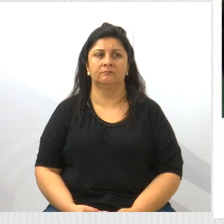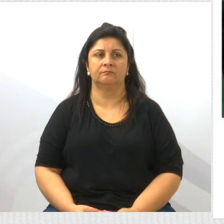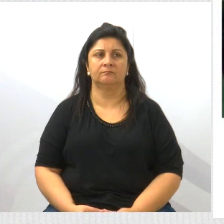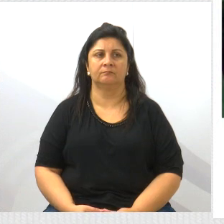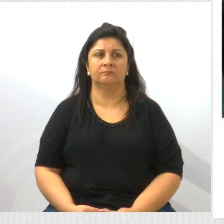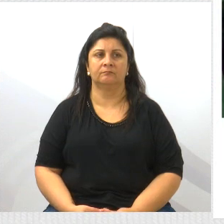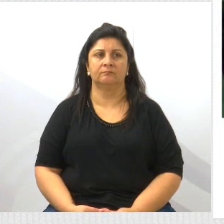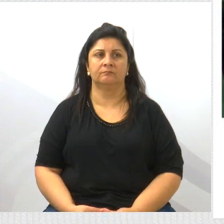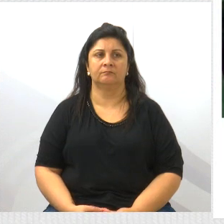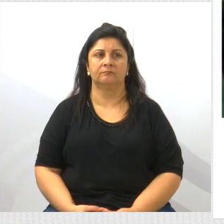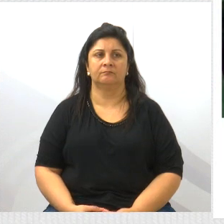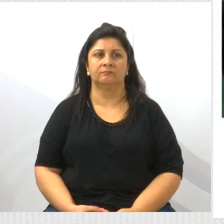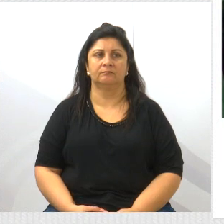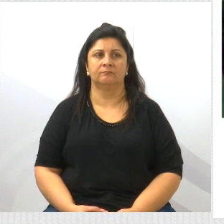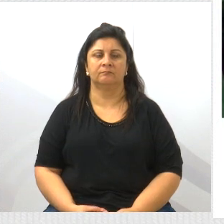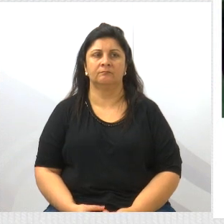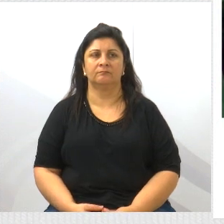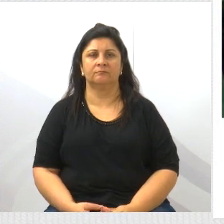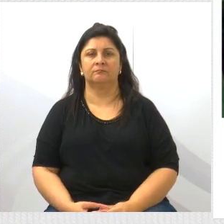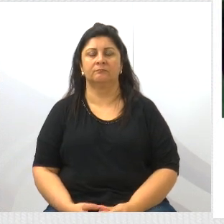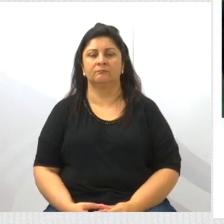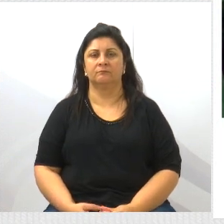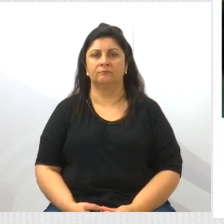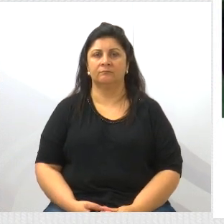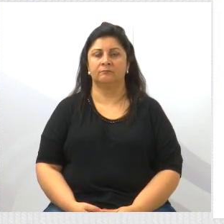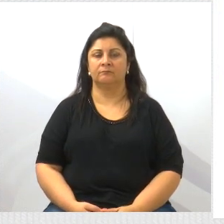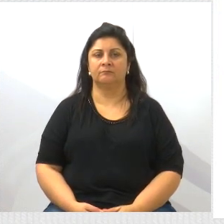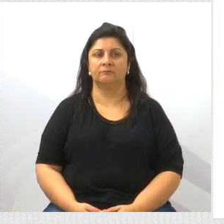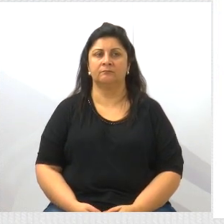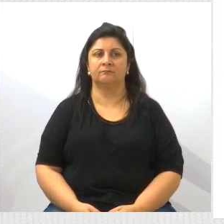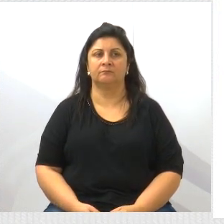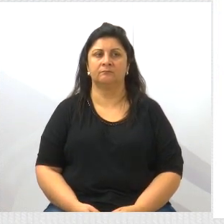Outra que nós tivemos no Paço também, com associação.